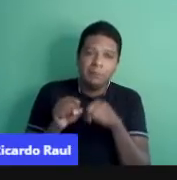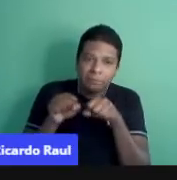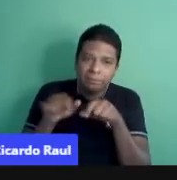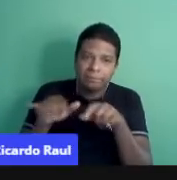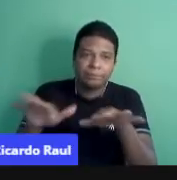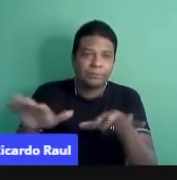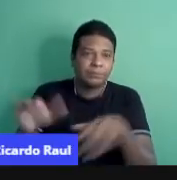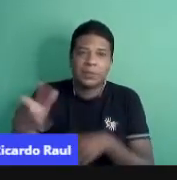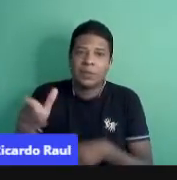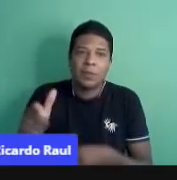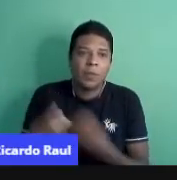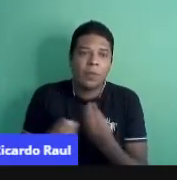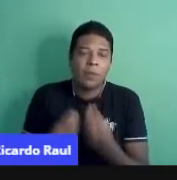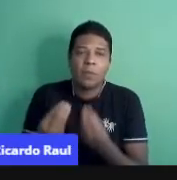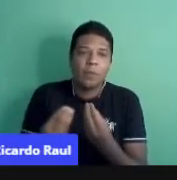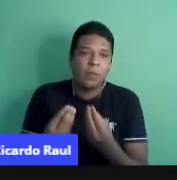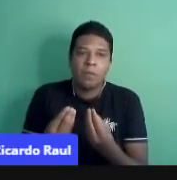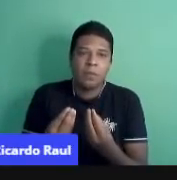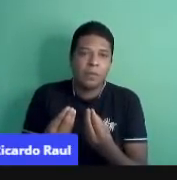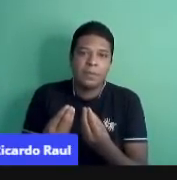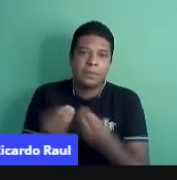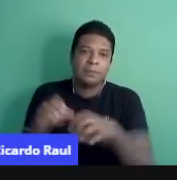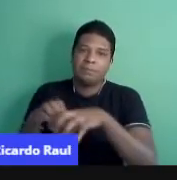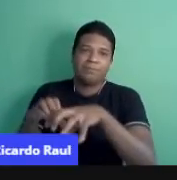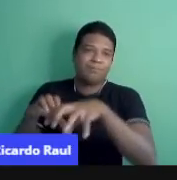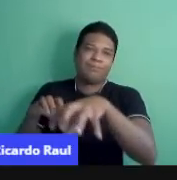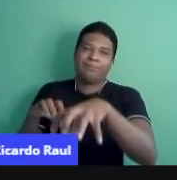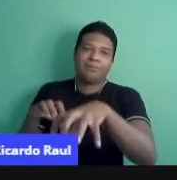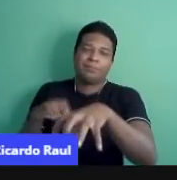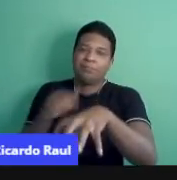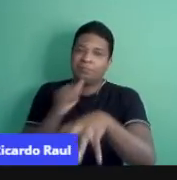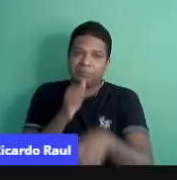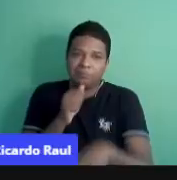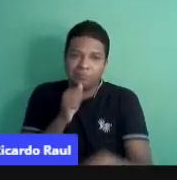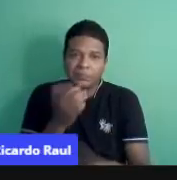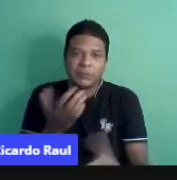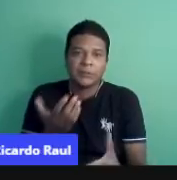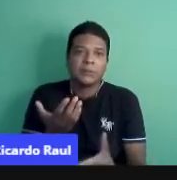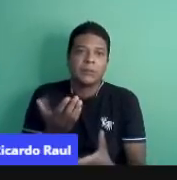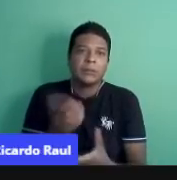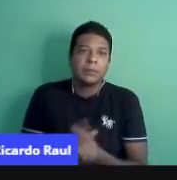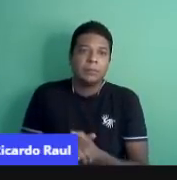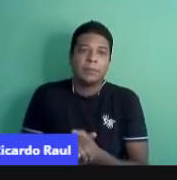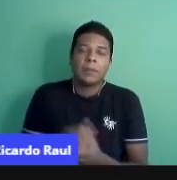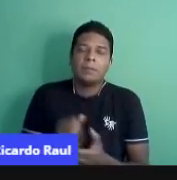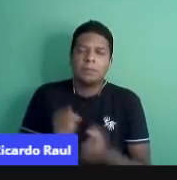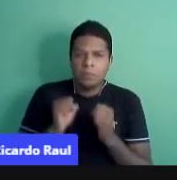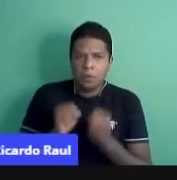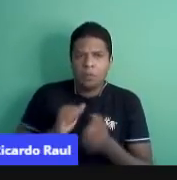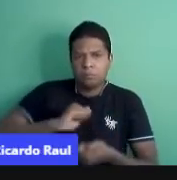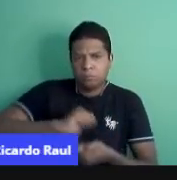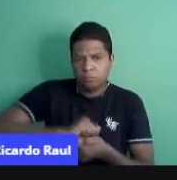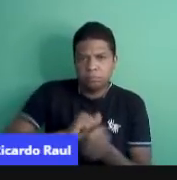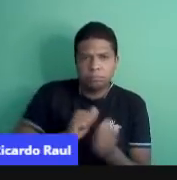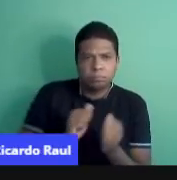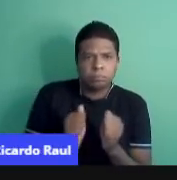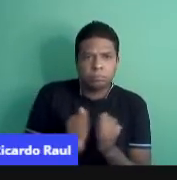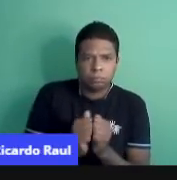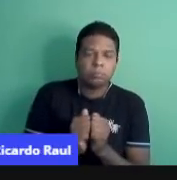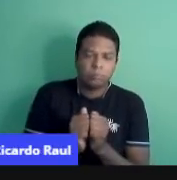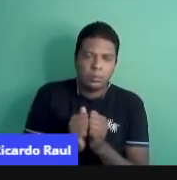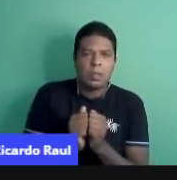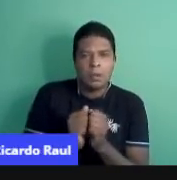tem como se trabalhar de forma remota. Porém, nós podemos adaptar tudo que nos é colocado